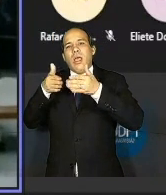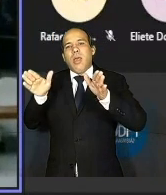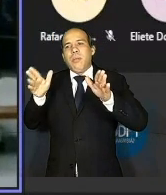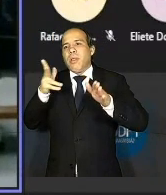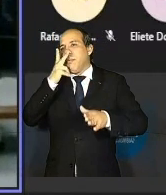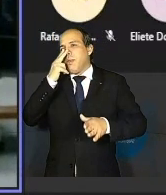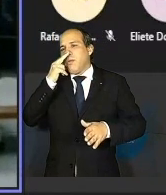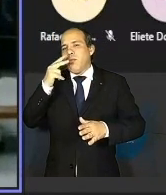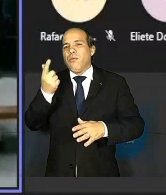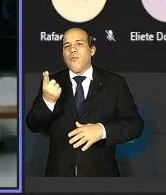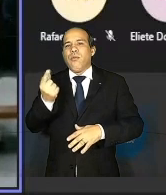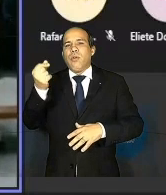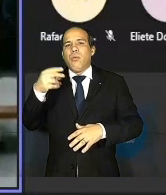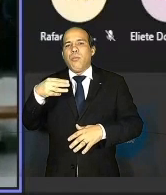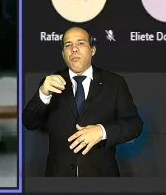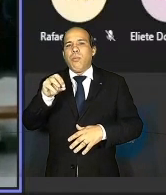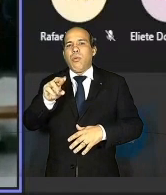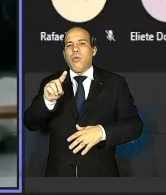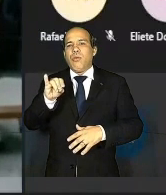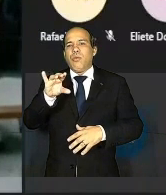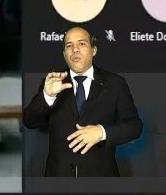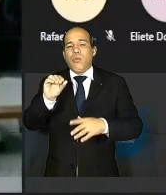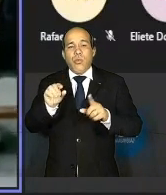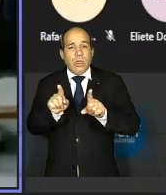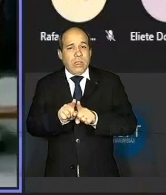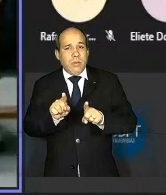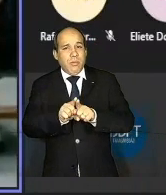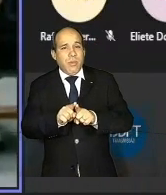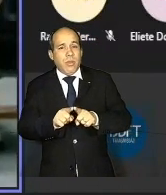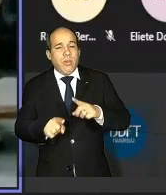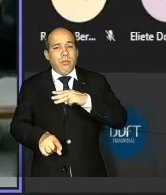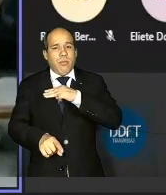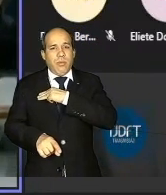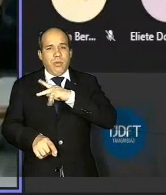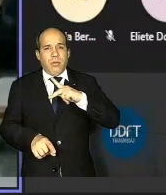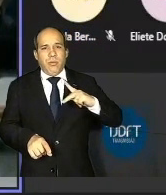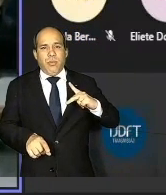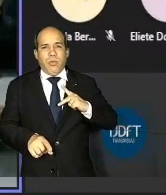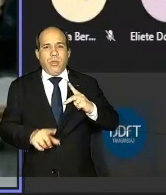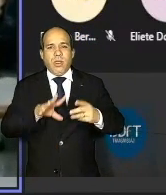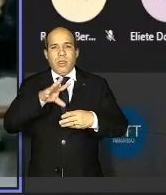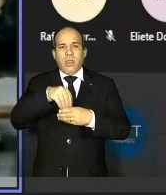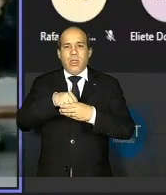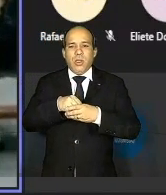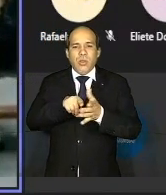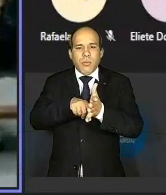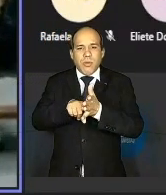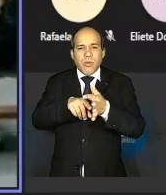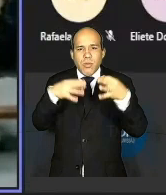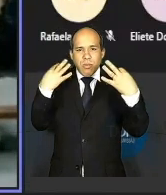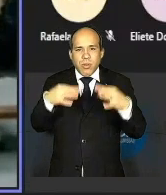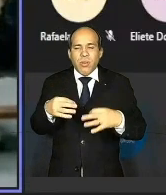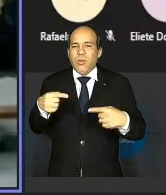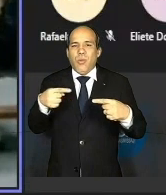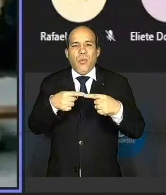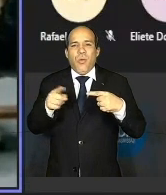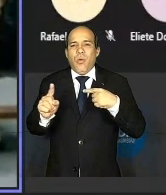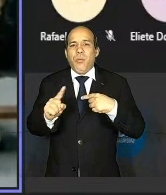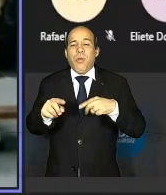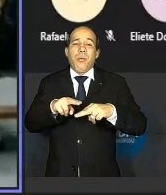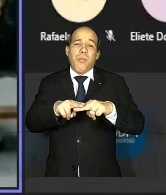conceito aberto, que seria o valor módico. Além disso, também, o Ministério Público, no caso concreto,